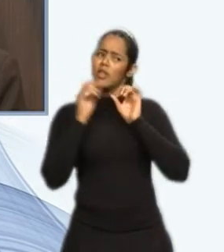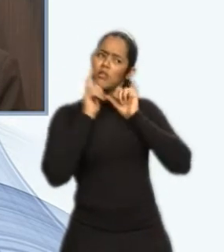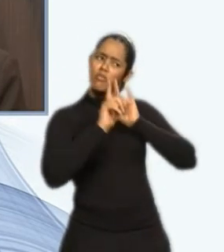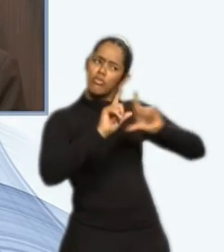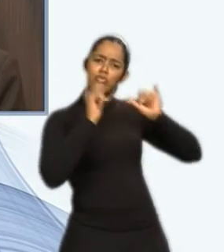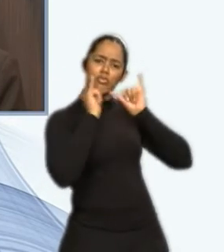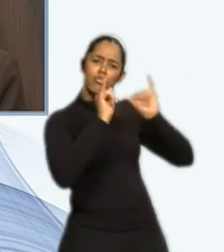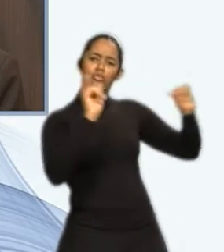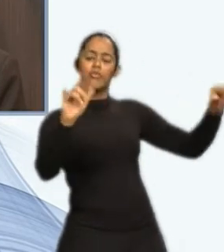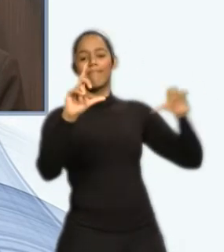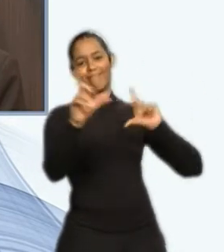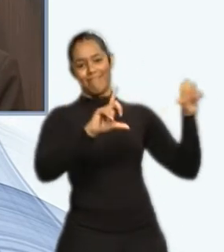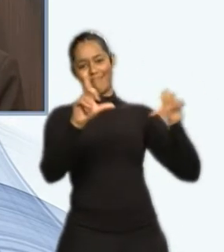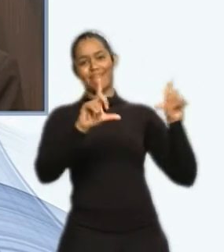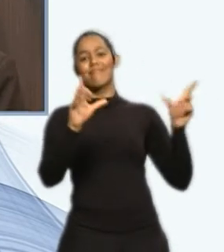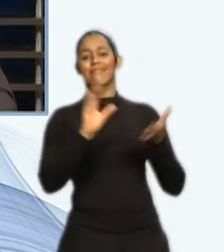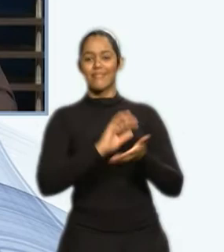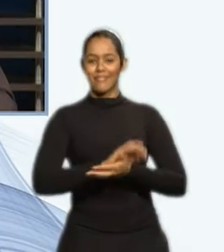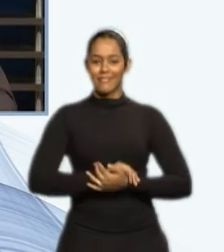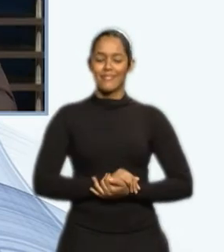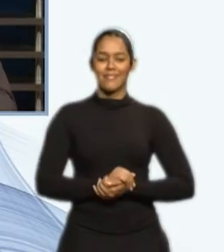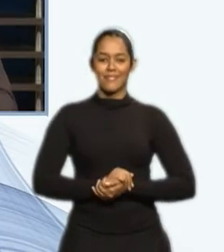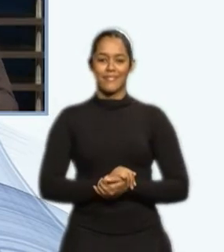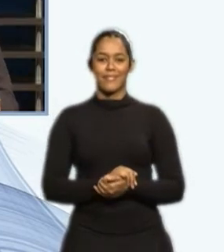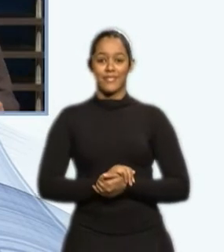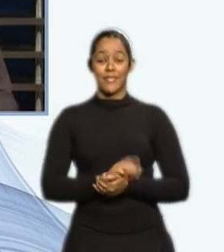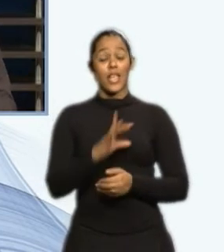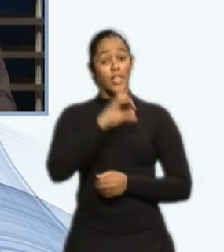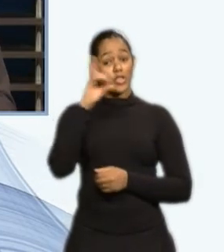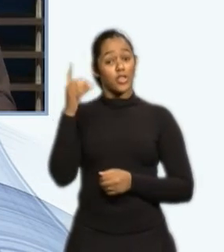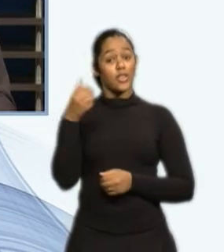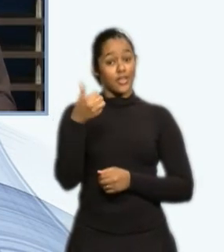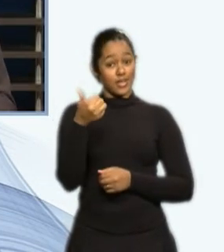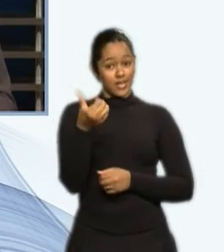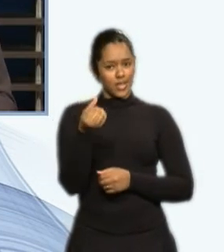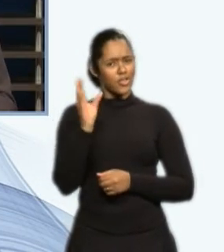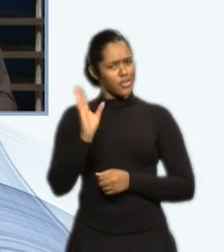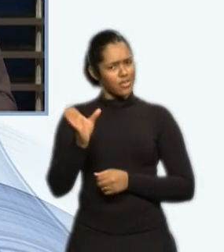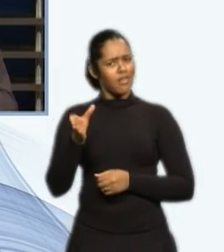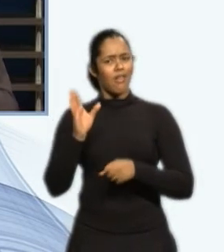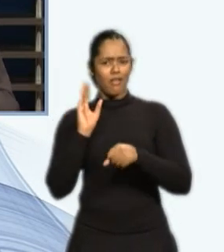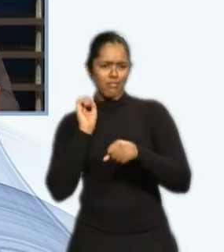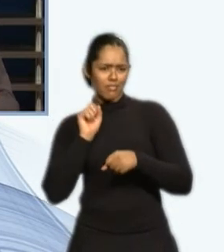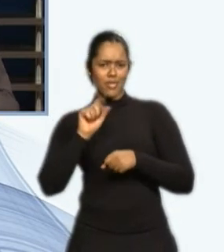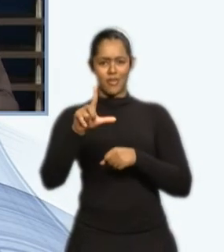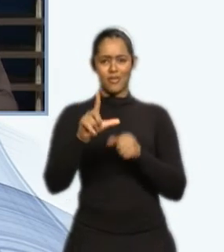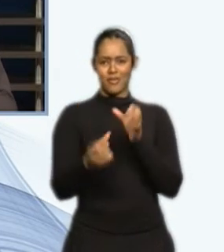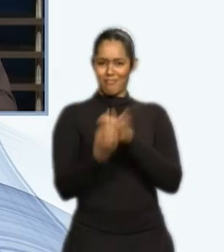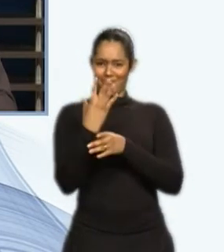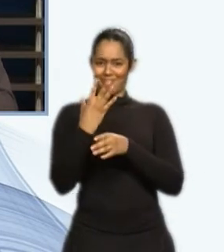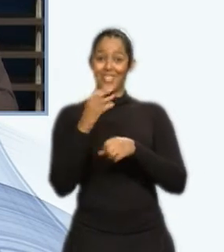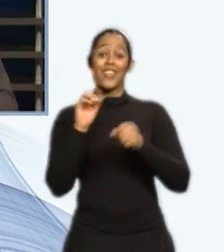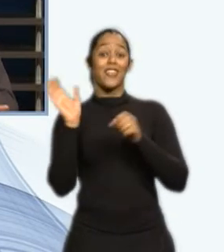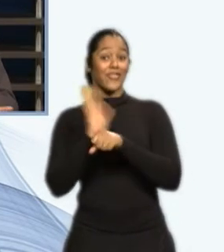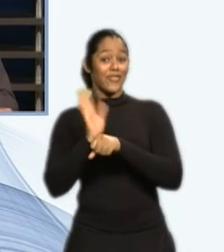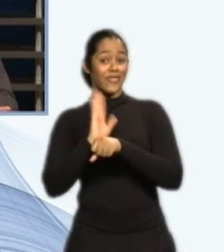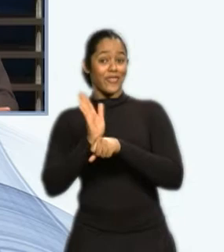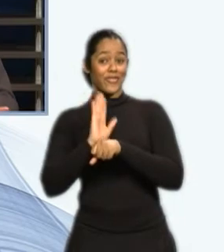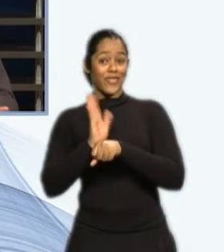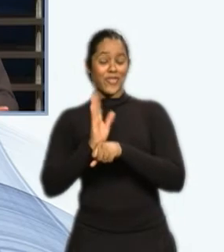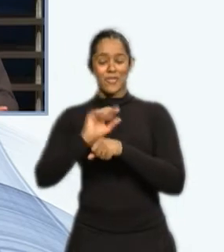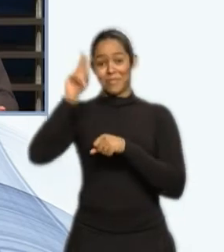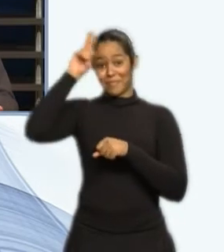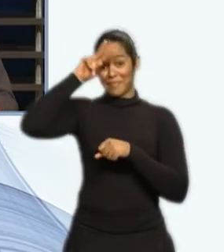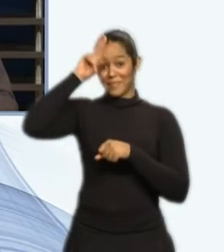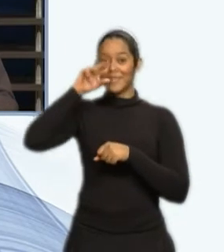também divulgação da imprensa local. No dia 16 de julho foi lançado em Santa Catarina um filme sobre a história do adventismo